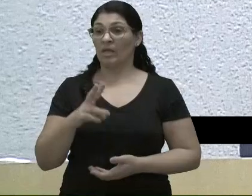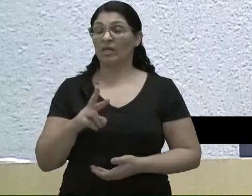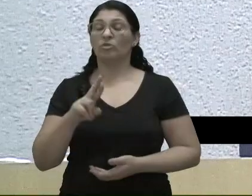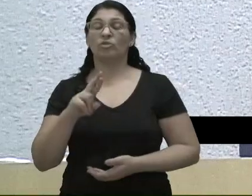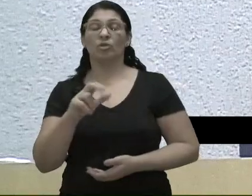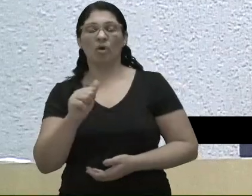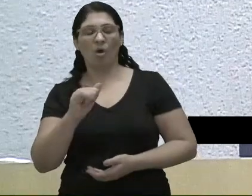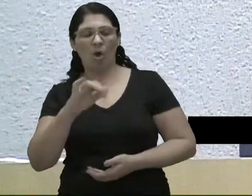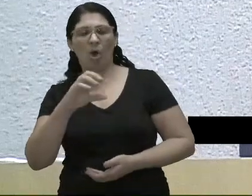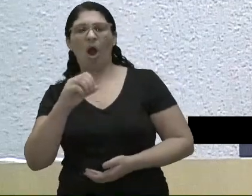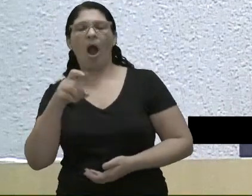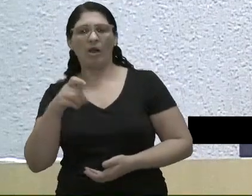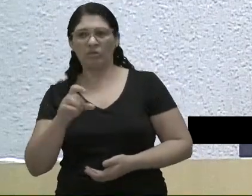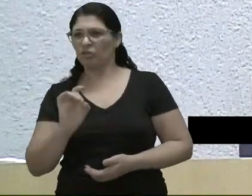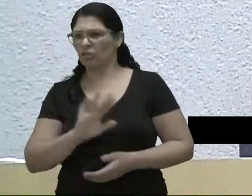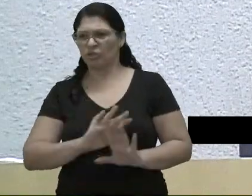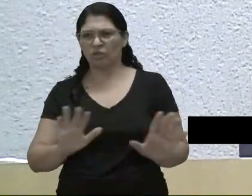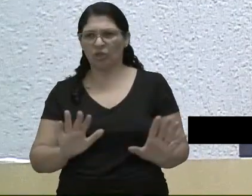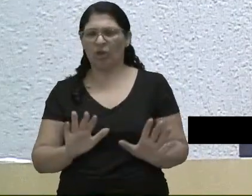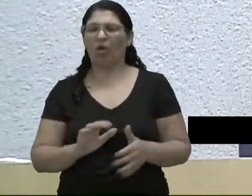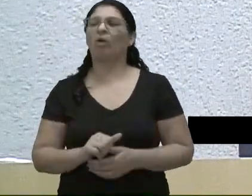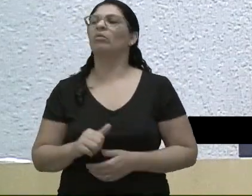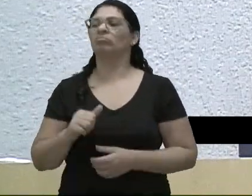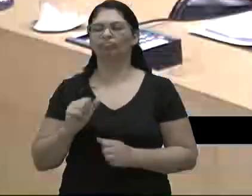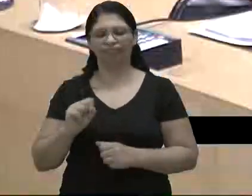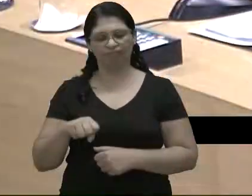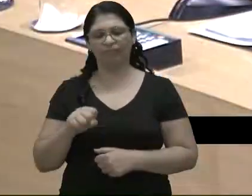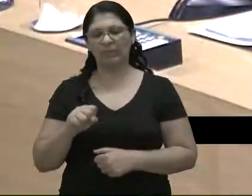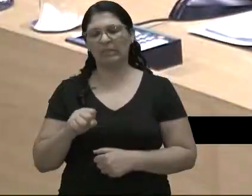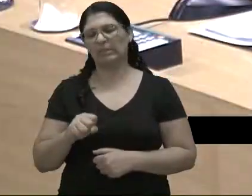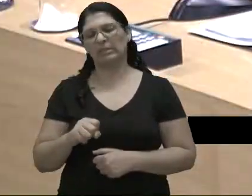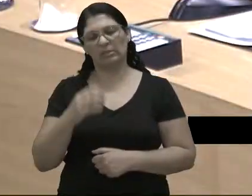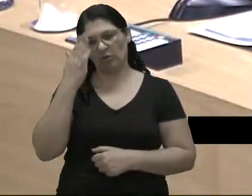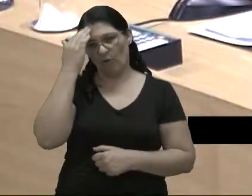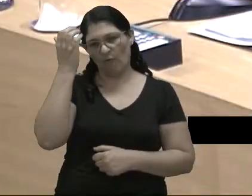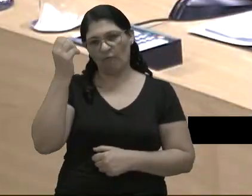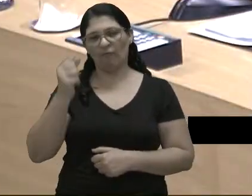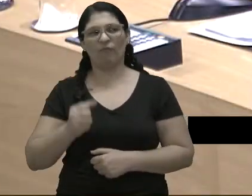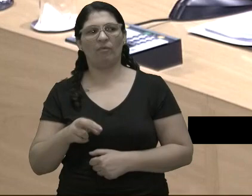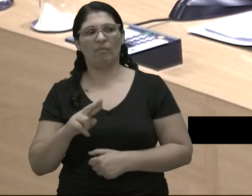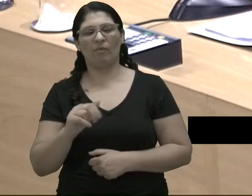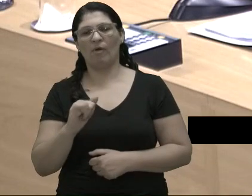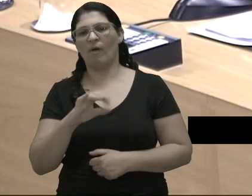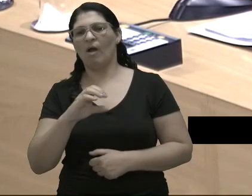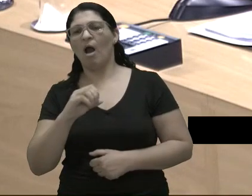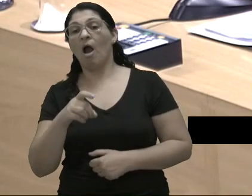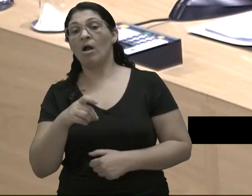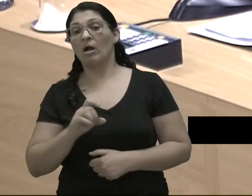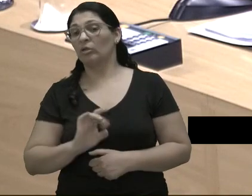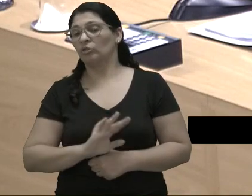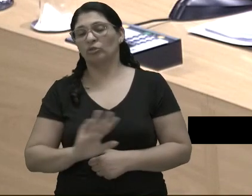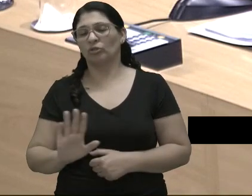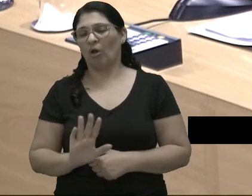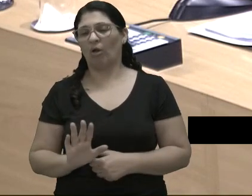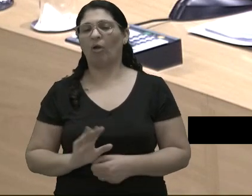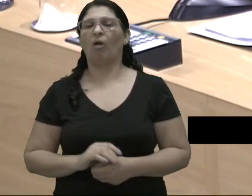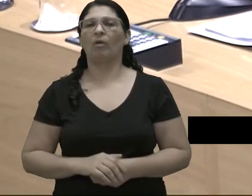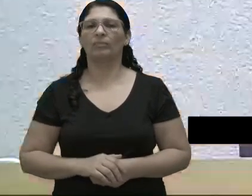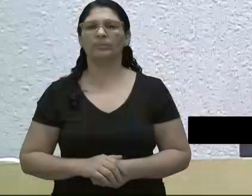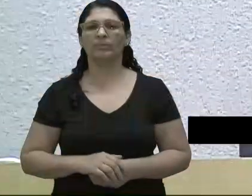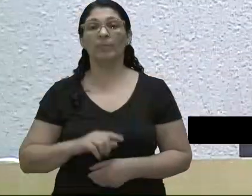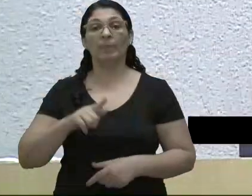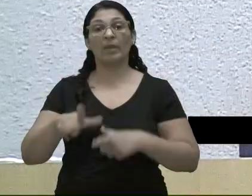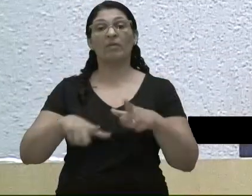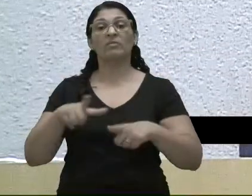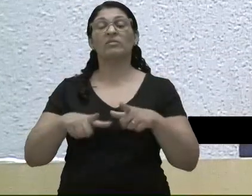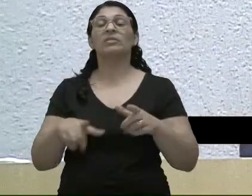famoso raio-x, é isso? Isso, é só o famoso raio-x, é só um serviço de radiologia, exatamente. Vocês vão prestar esse serviço